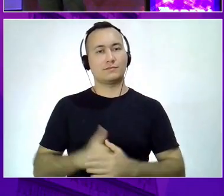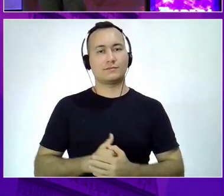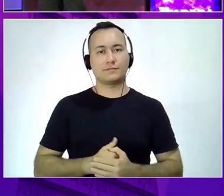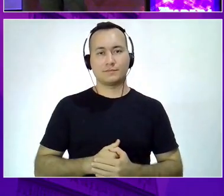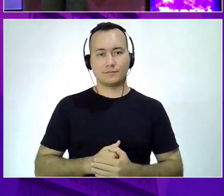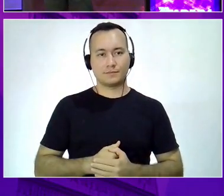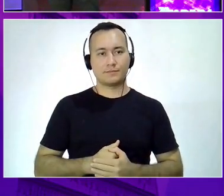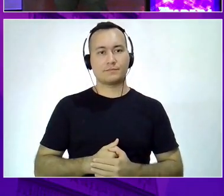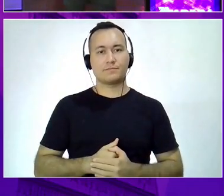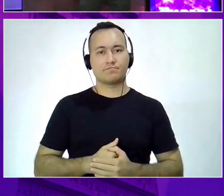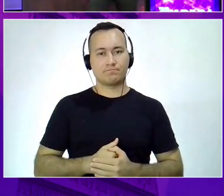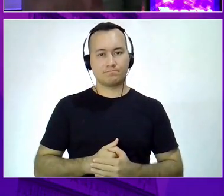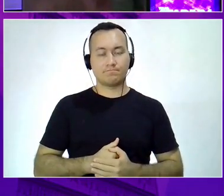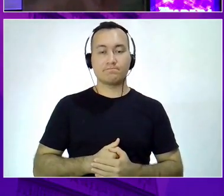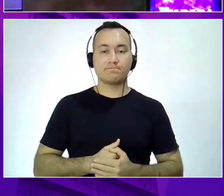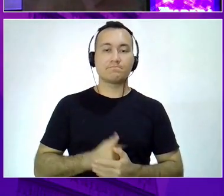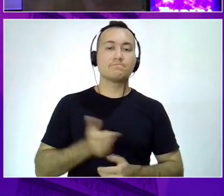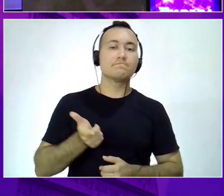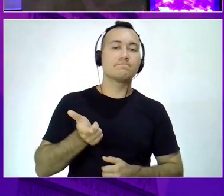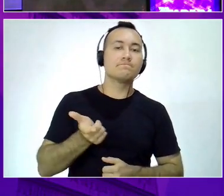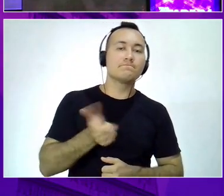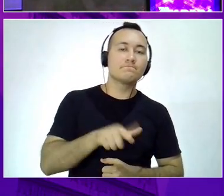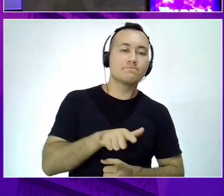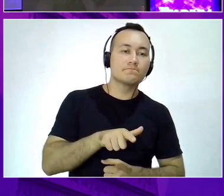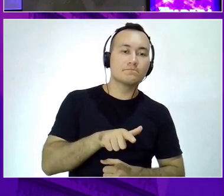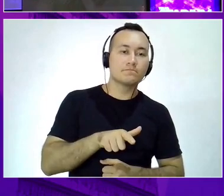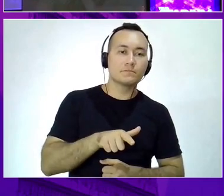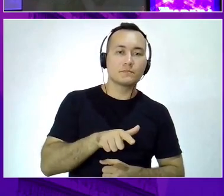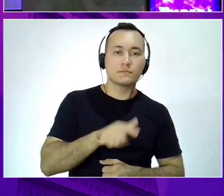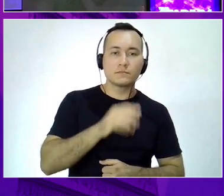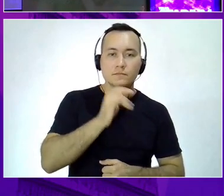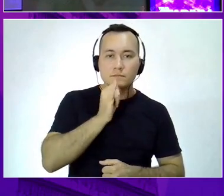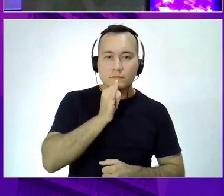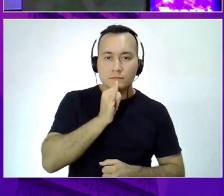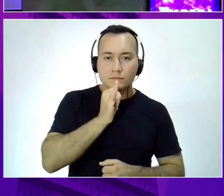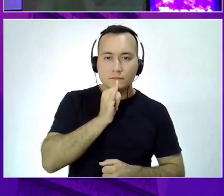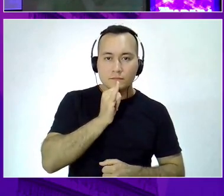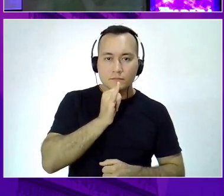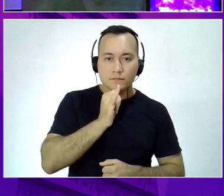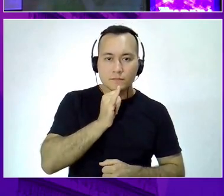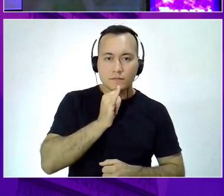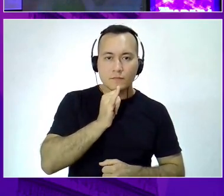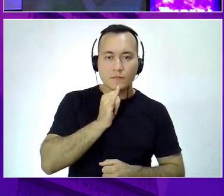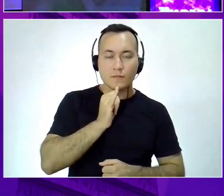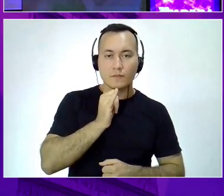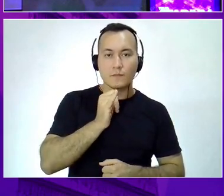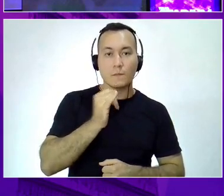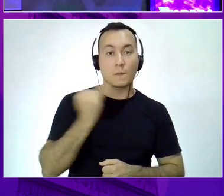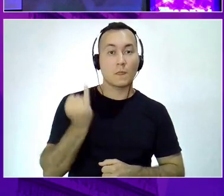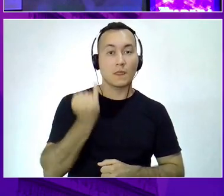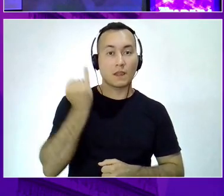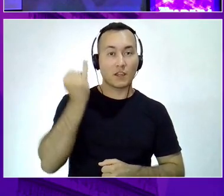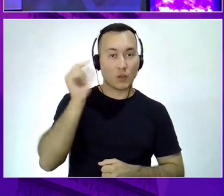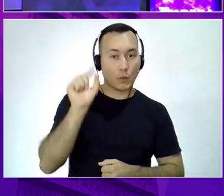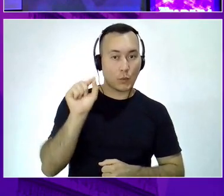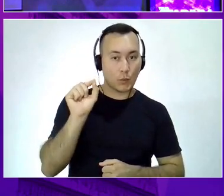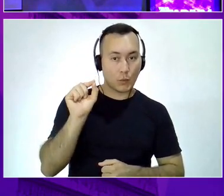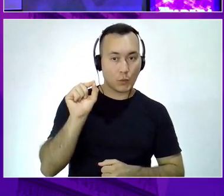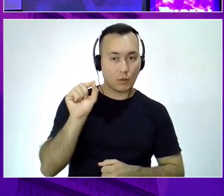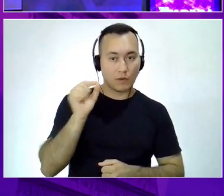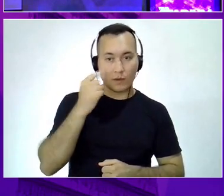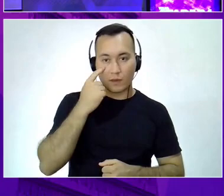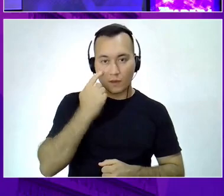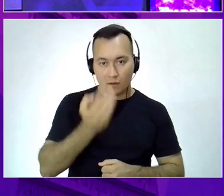do contraste, que ele está avaliando também e dando o grau de contraste ideal. O grau ideal é 4.5. Esse cinza